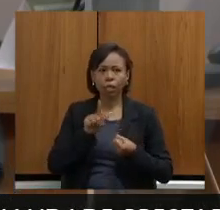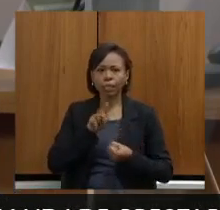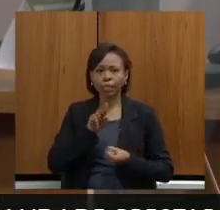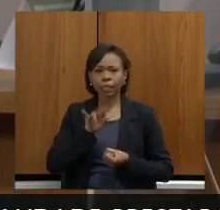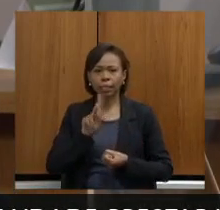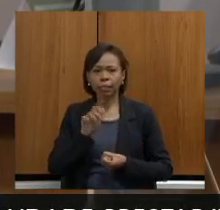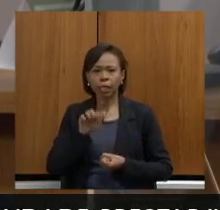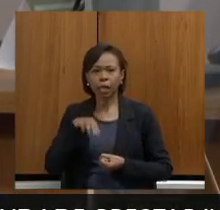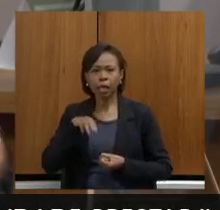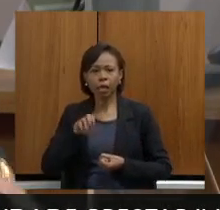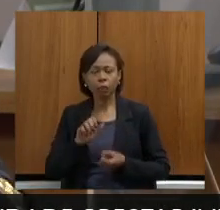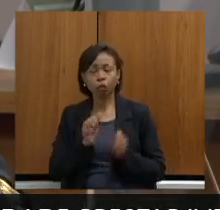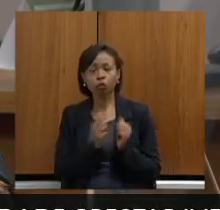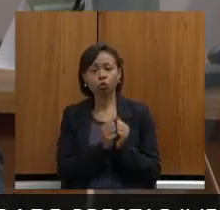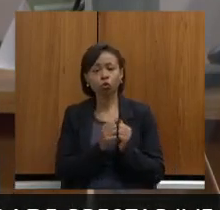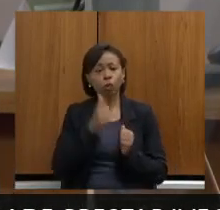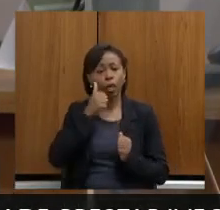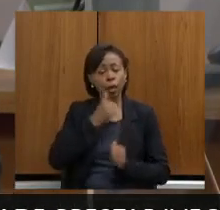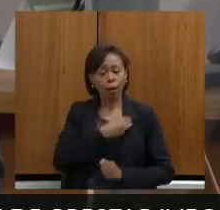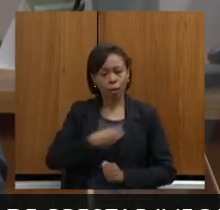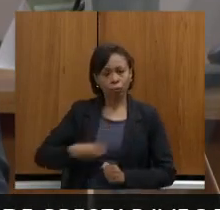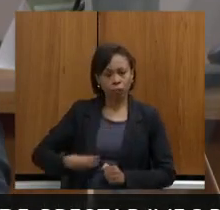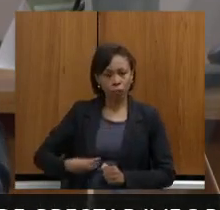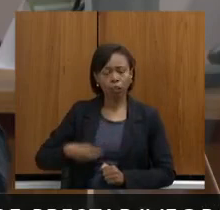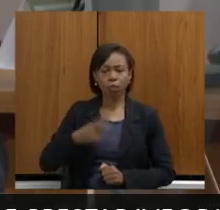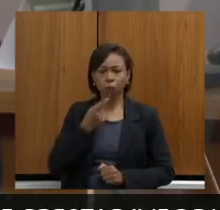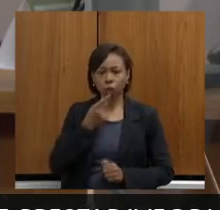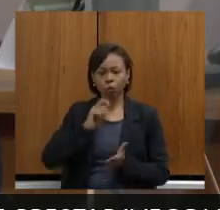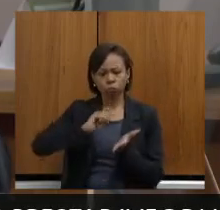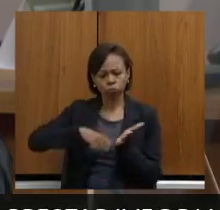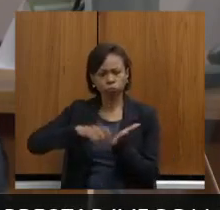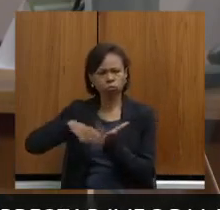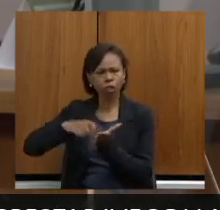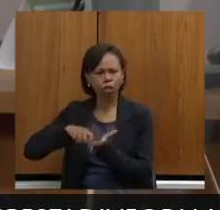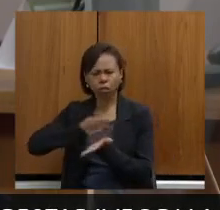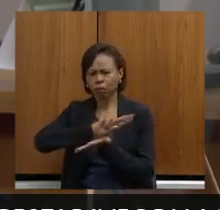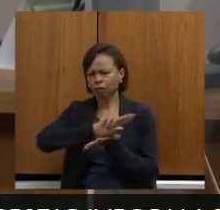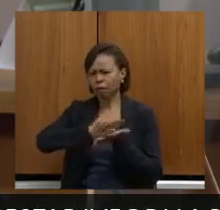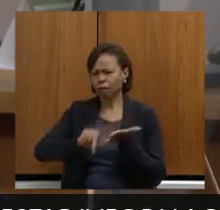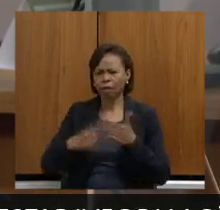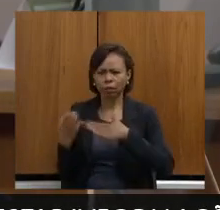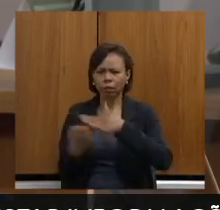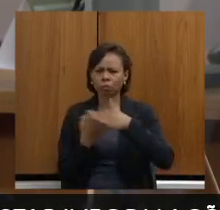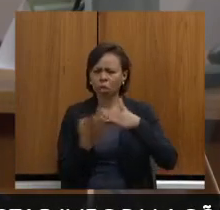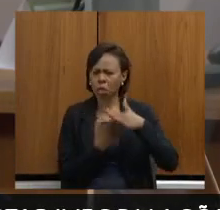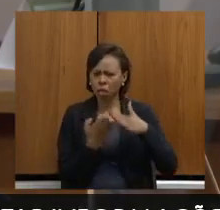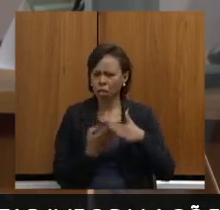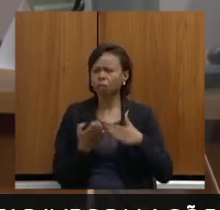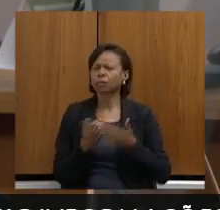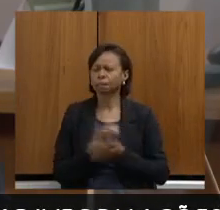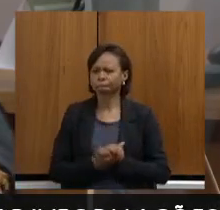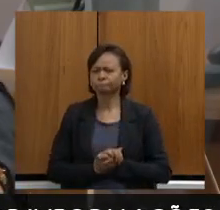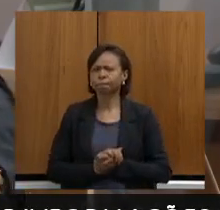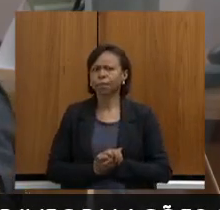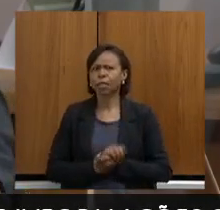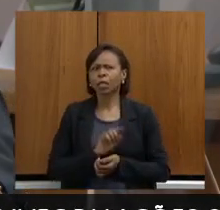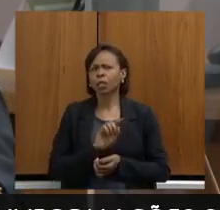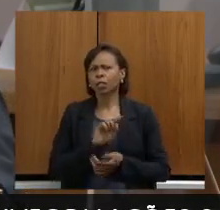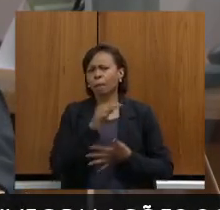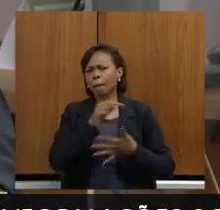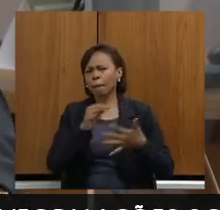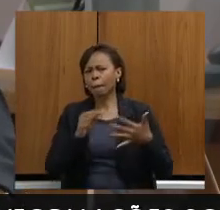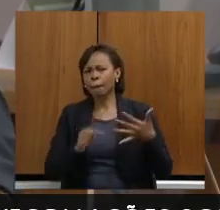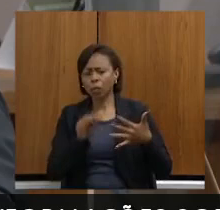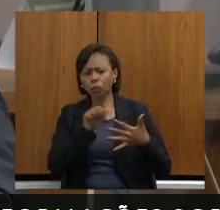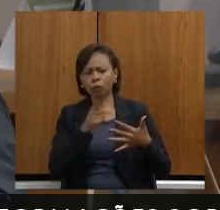passada com a ministra a certificação de diversos consórcio enfim Quando a senhora aceita tudo isso